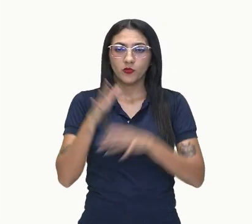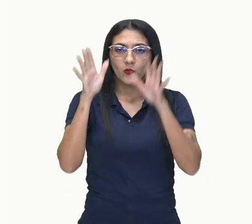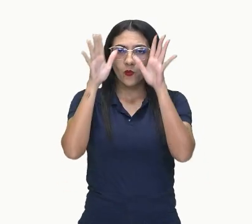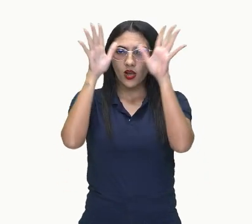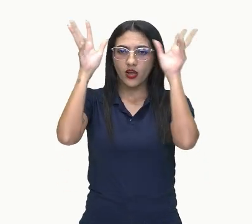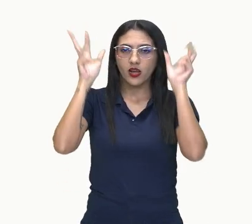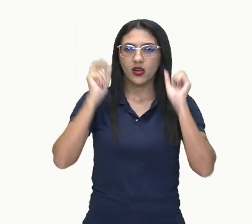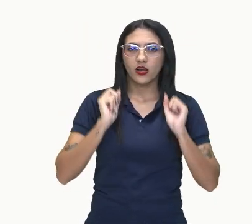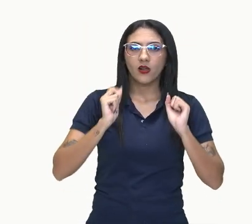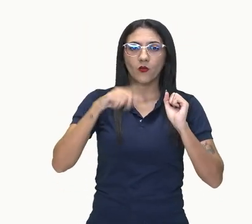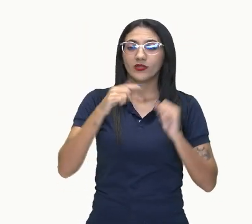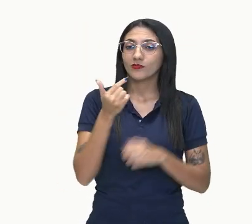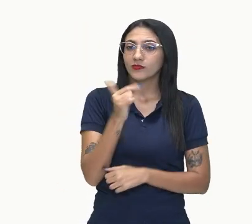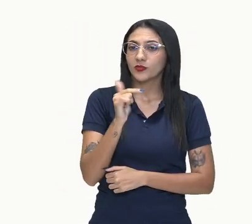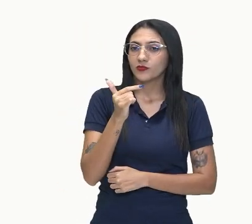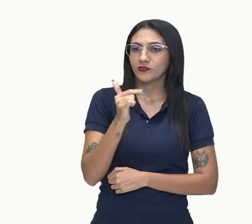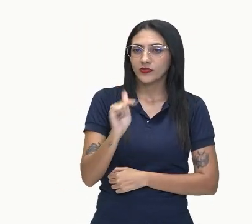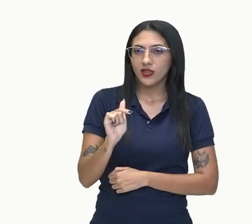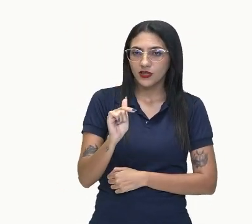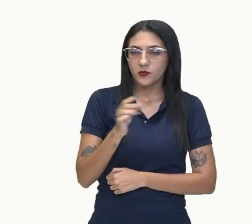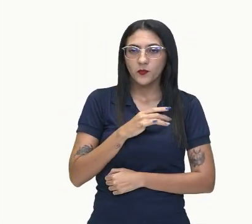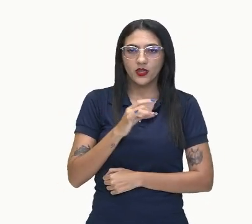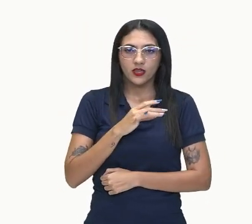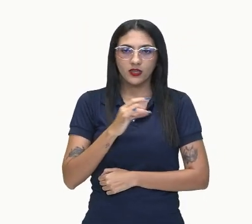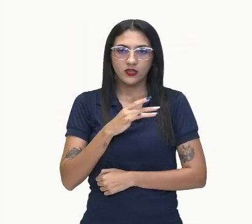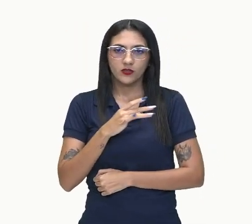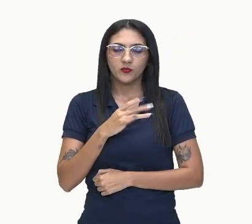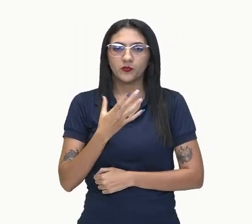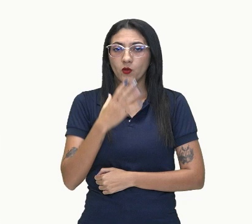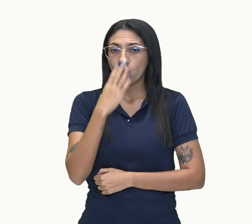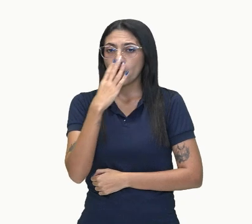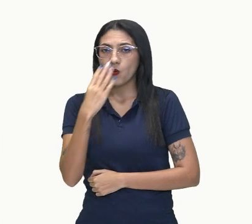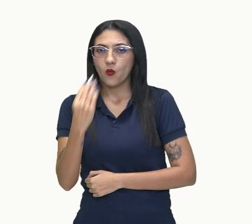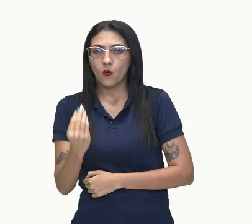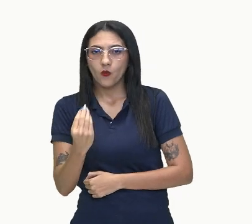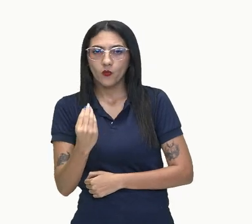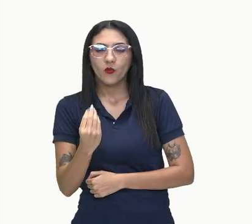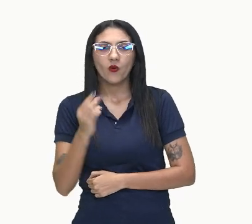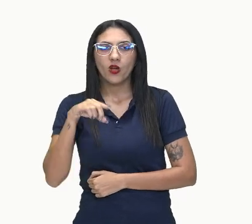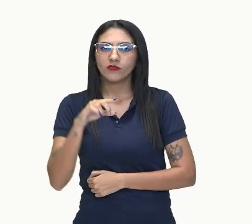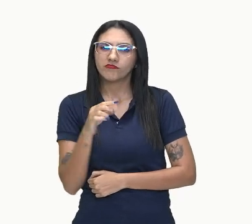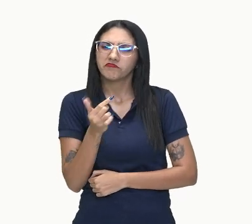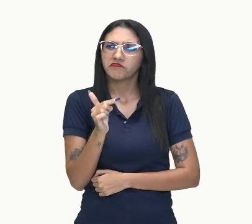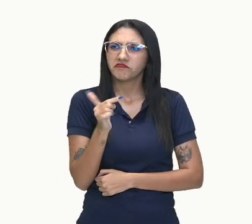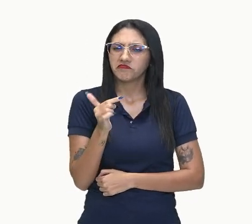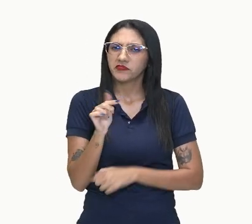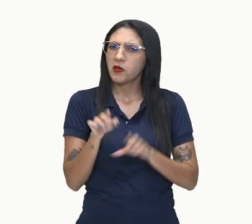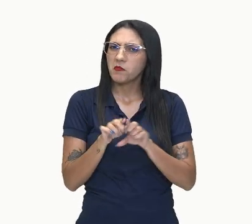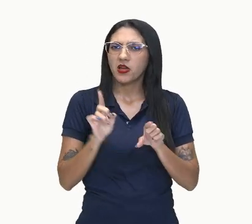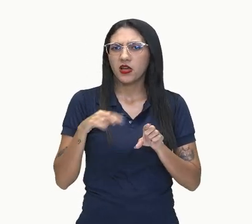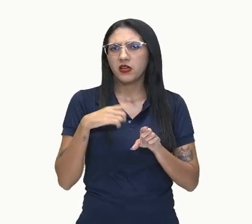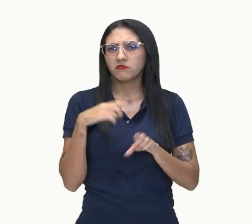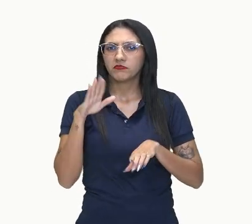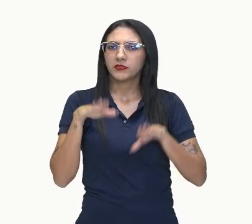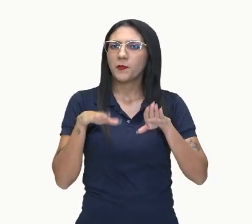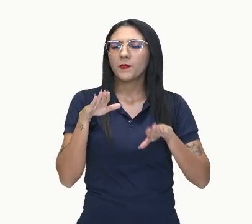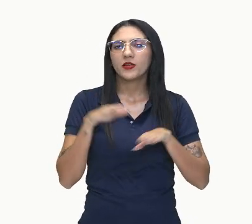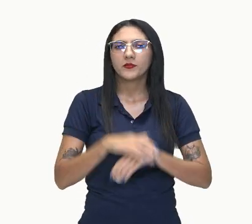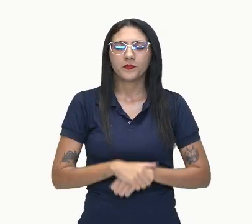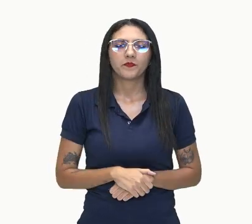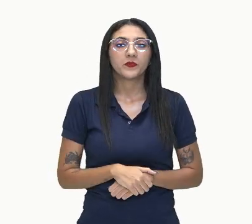medo. Os lobos até que sentem um pouquinho de medo, mas em geral eles não sentem muito medo não. Só que se eu